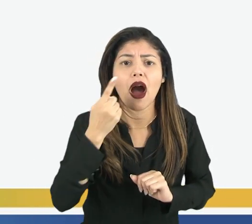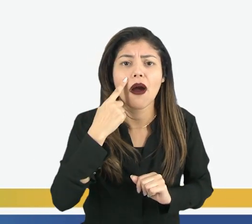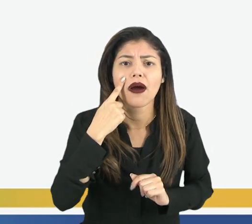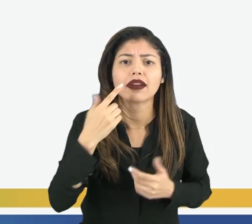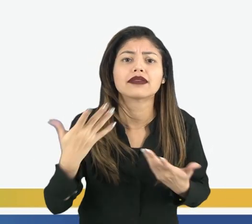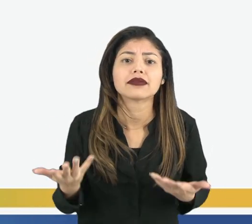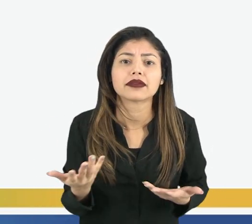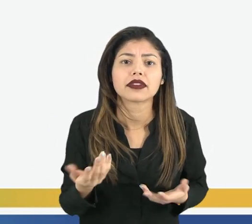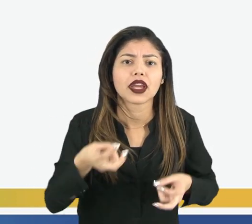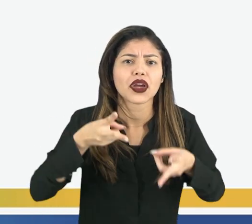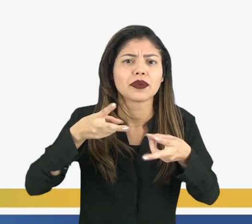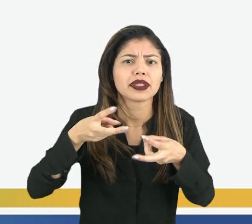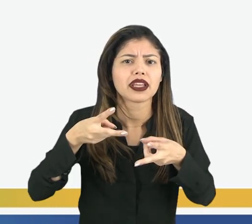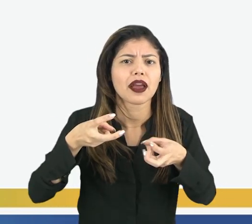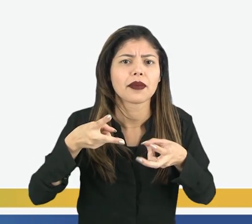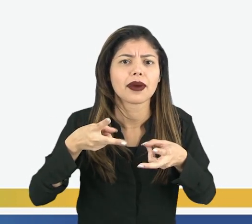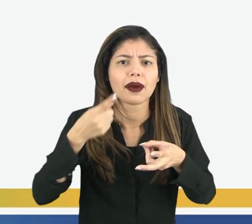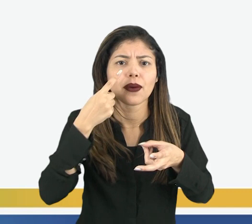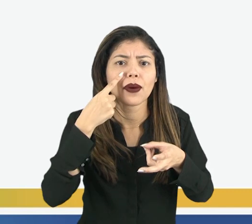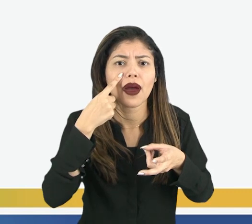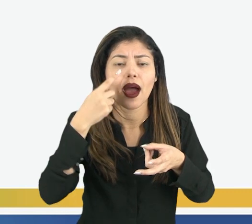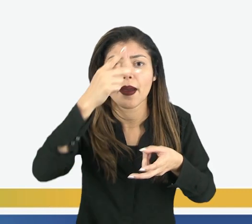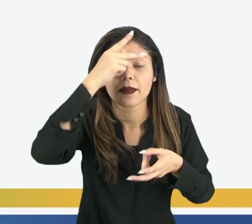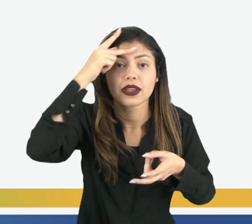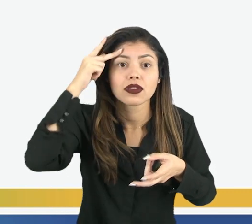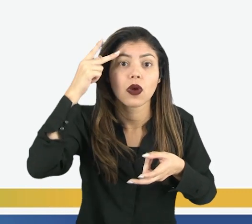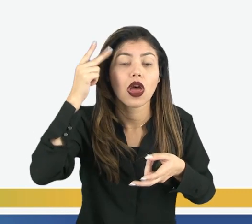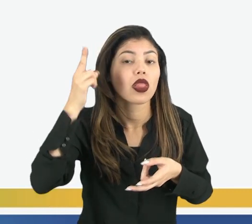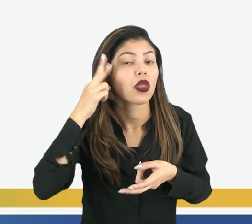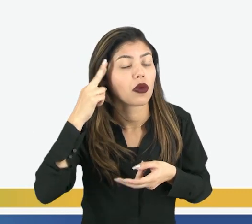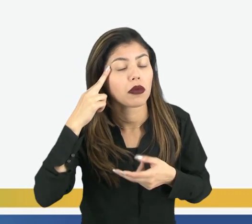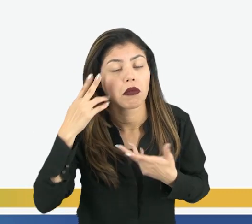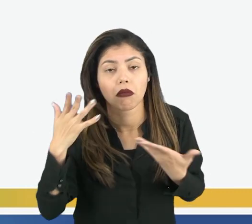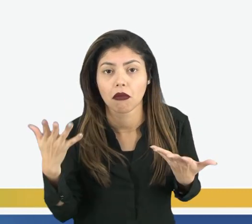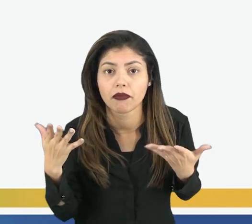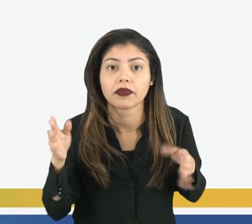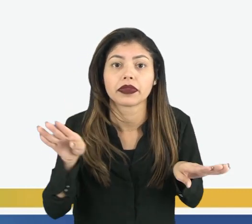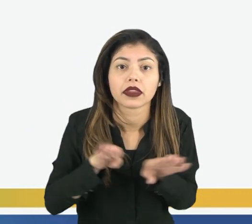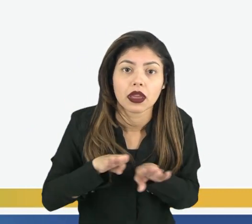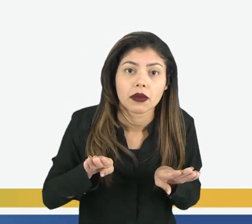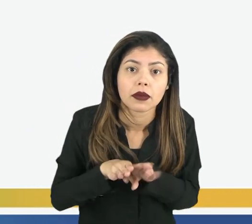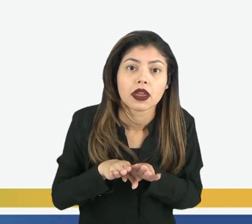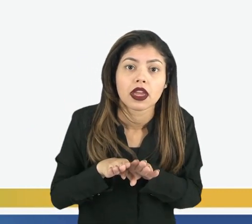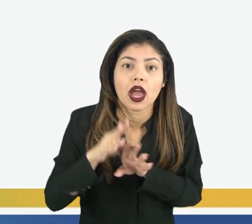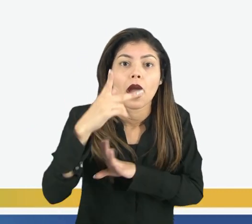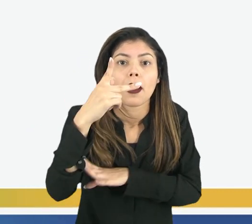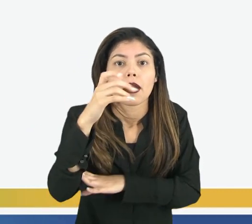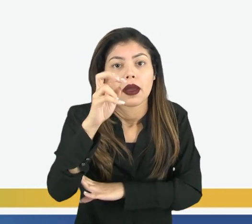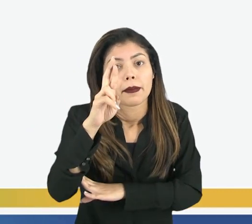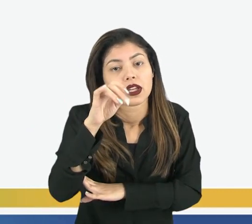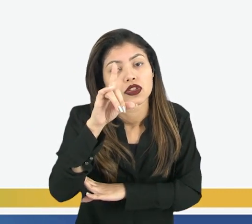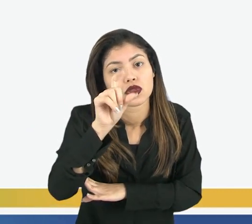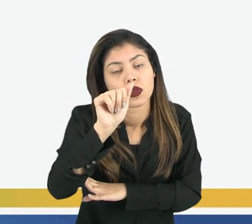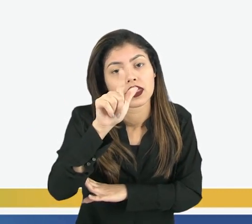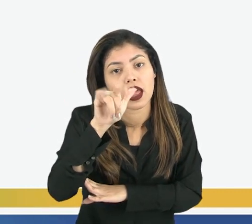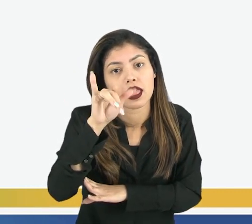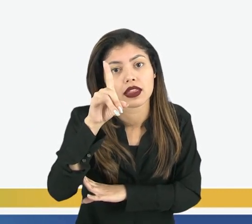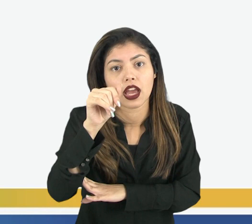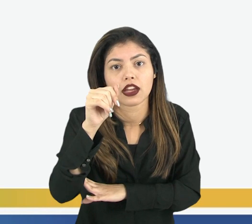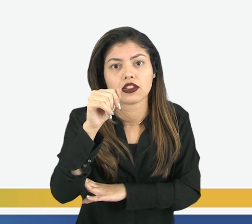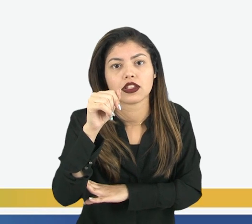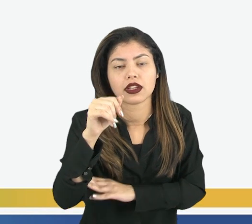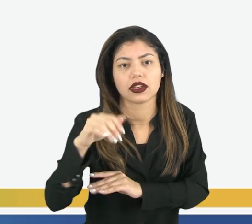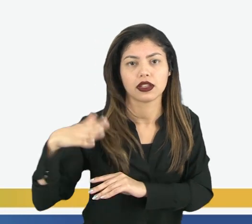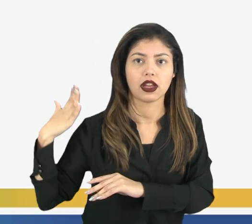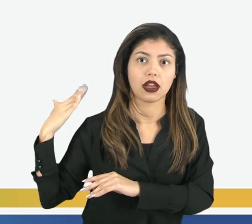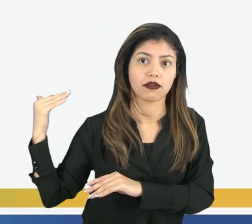perceber que estes olhos pertenciam a pessoas comuns e também a personalidades, a artistas da época.